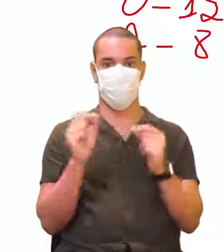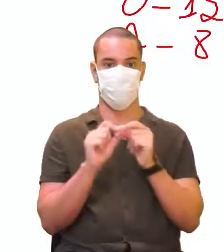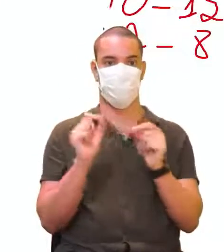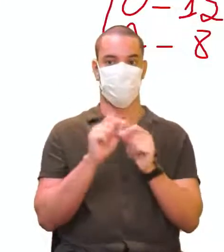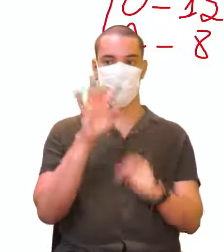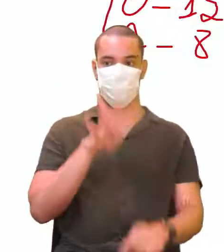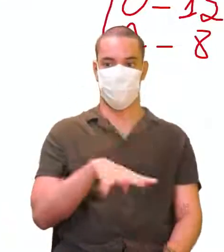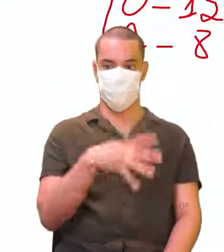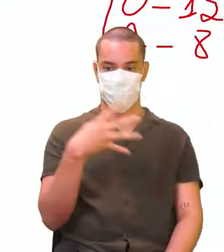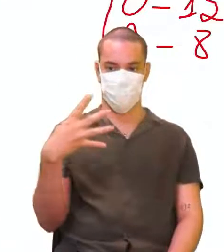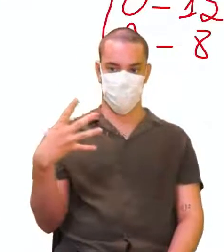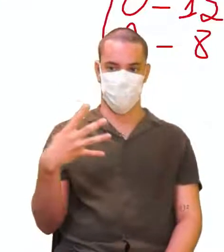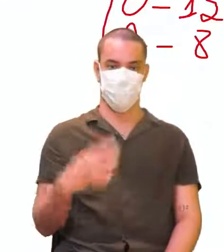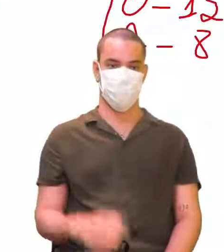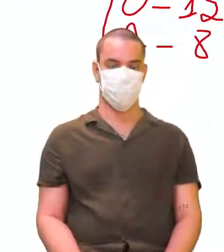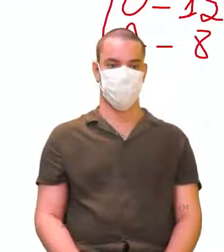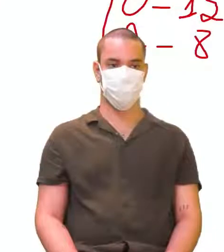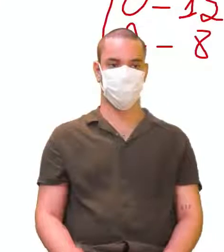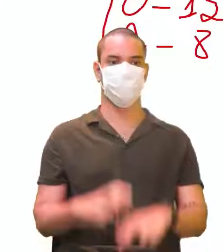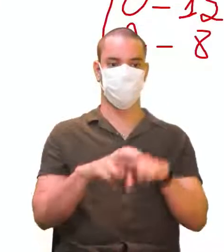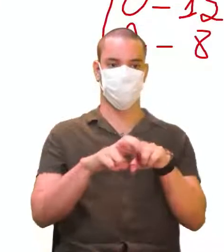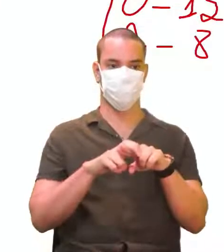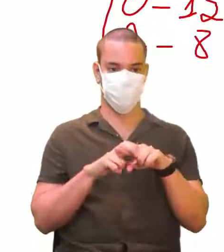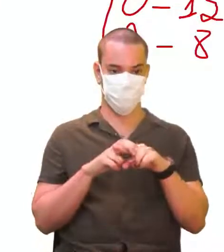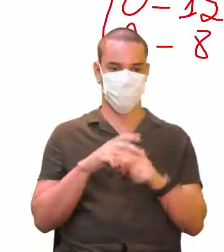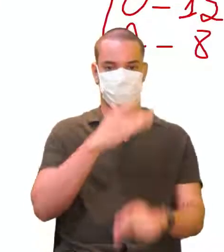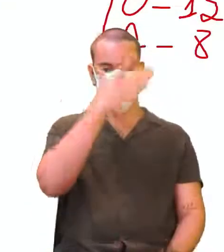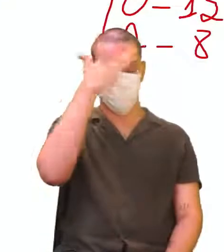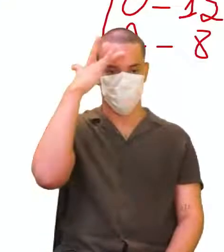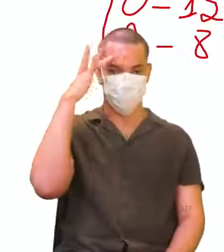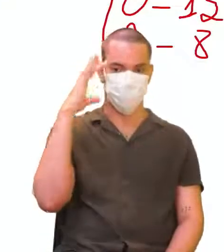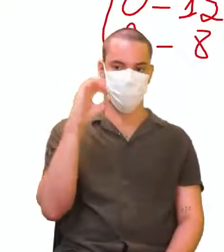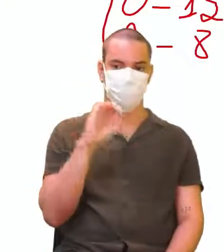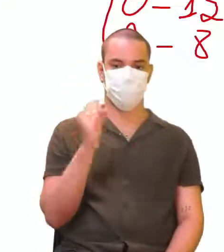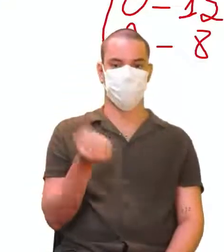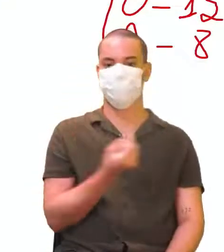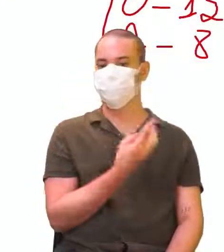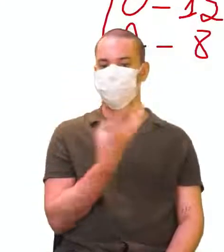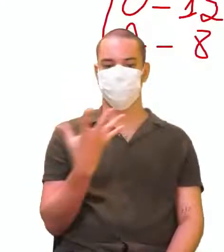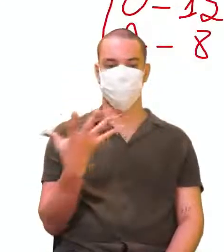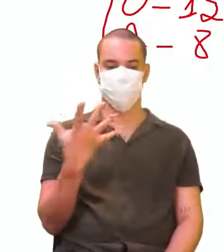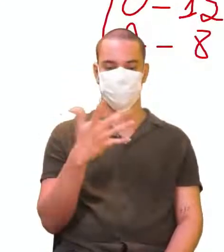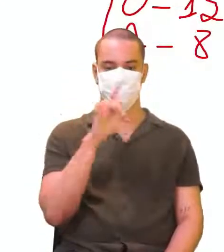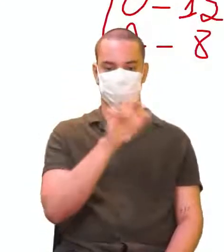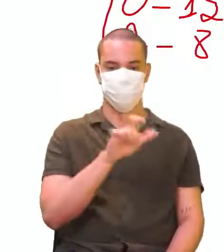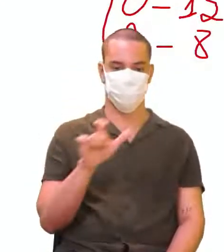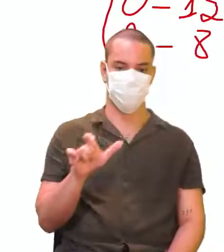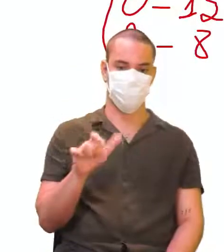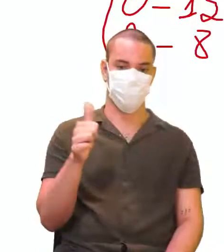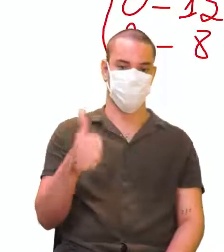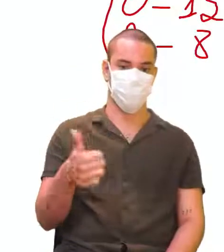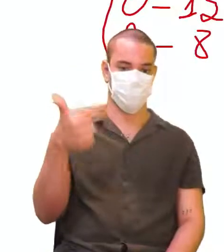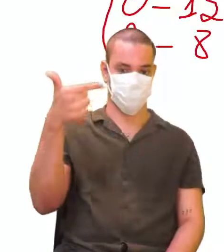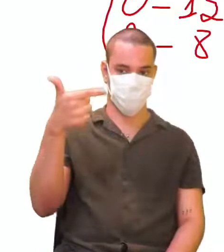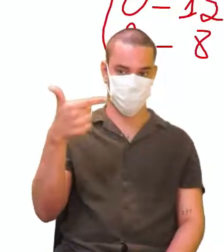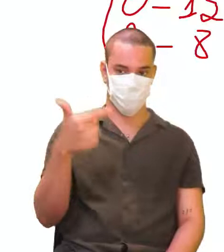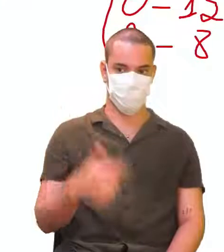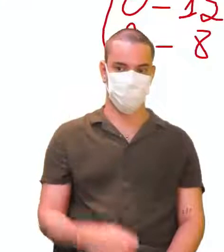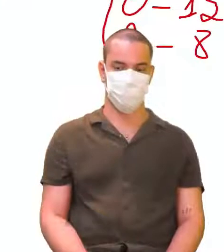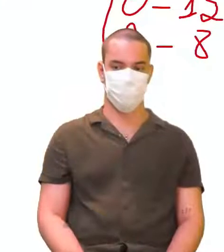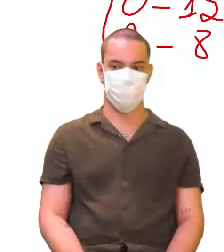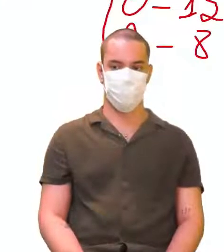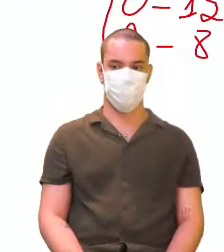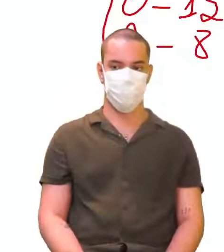esqueminha, tá? Então, para o paciente O, quantas pessoas eu tenho ali? 12, não é